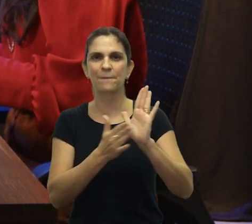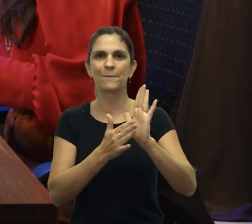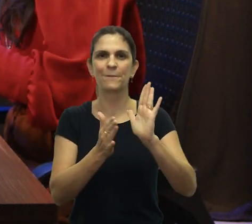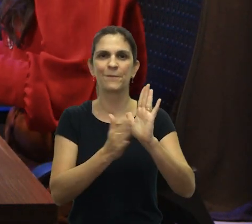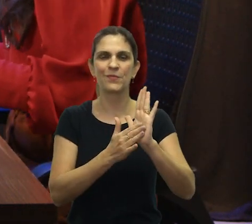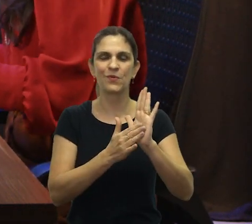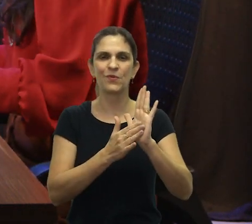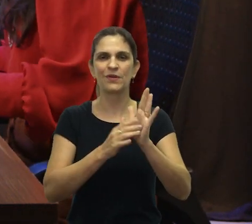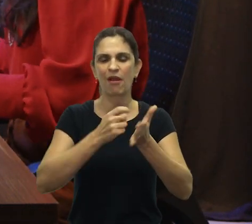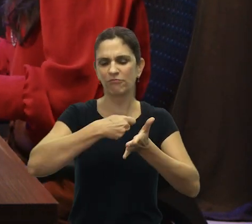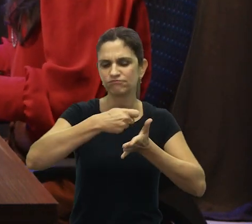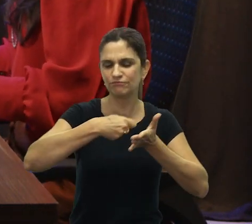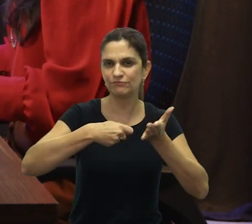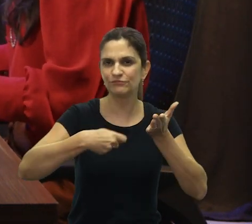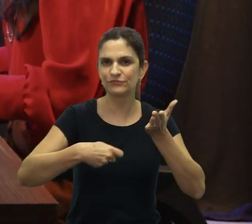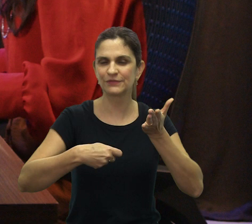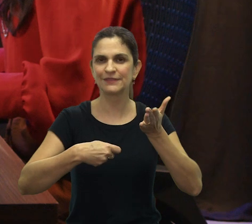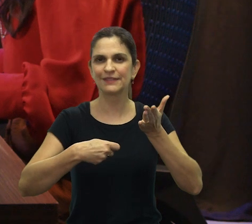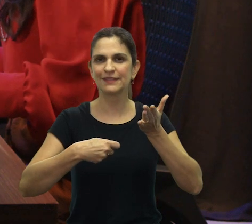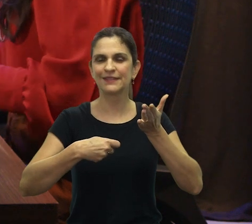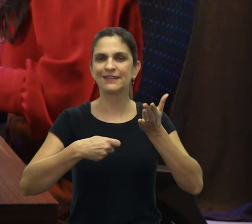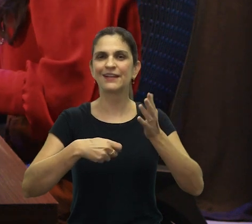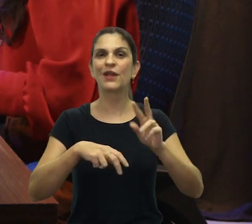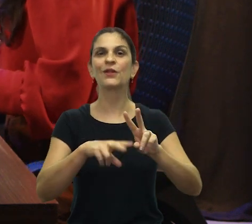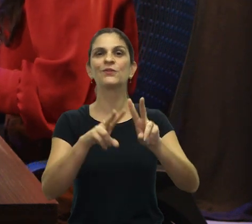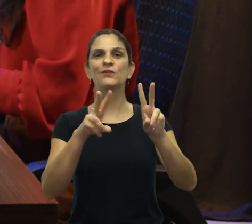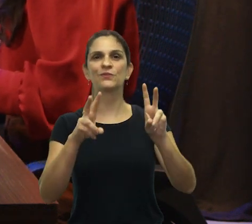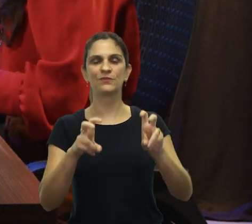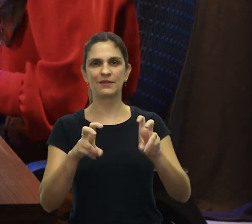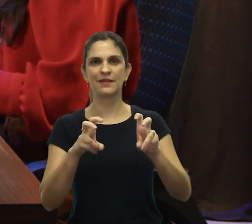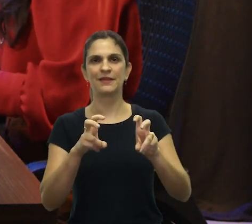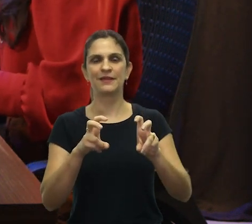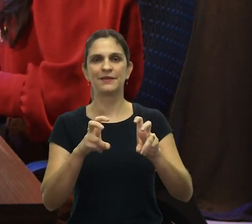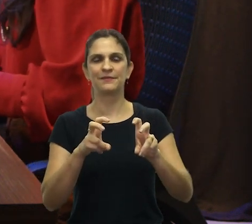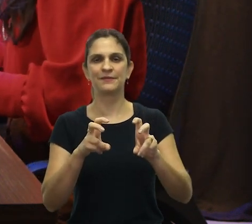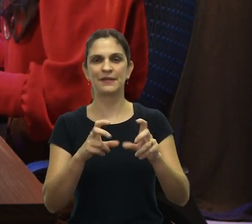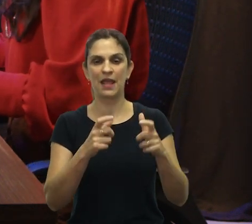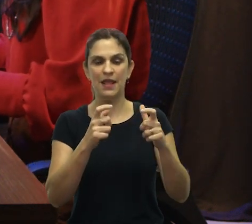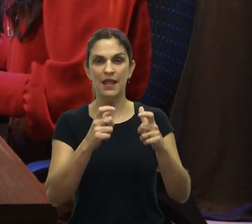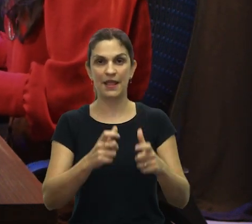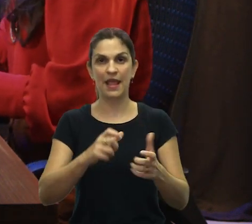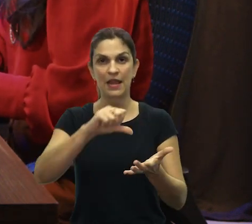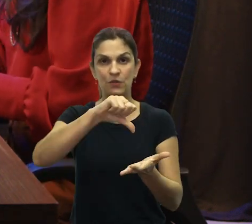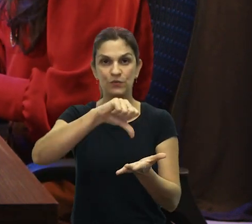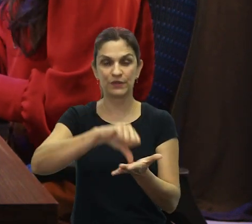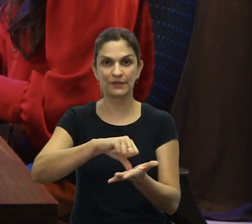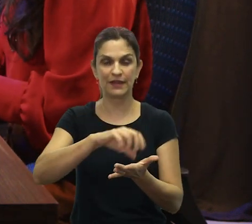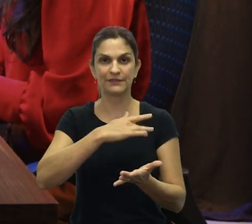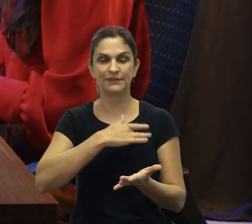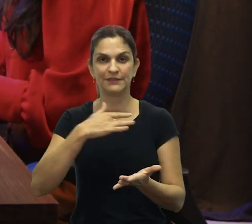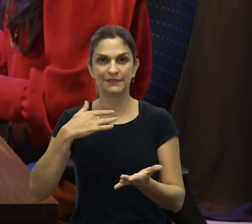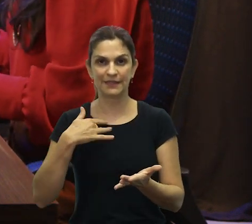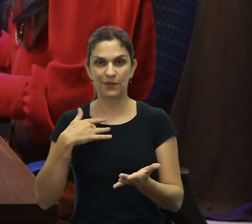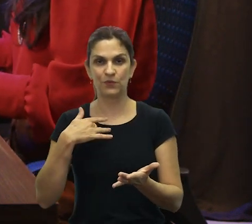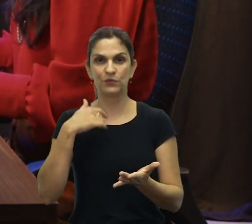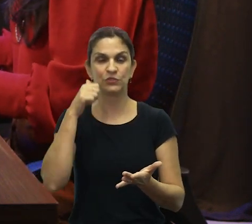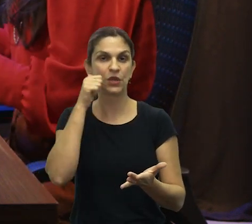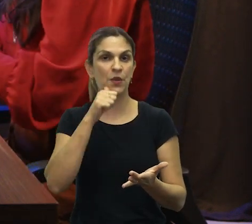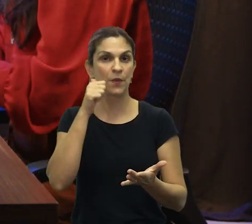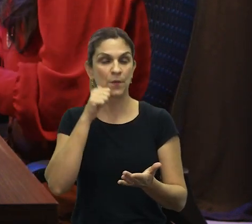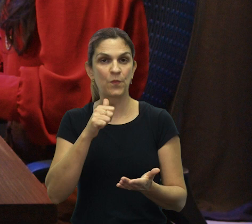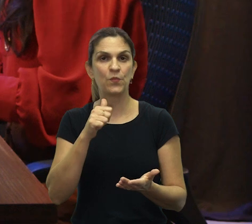e propor, colocar isso no papel. Essa questão de as unidades de saúde oferecerem para aquela mulher